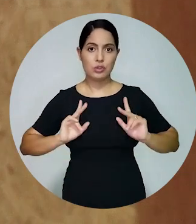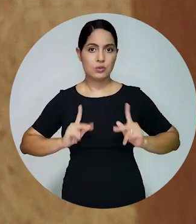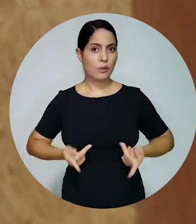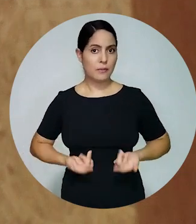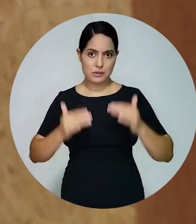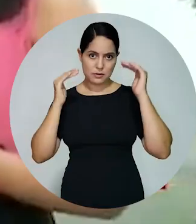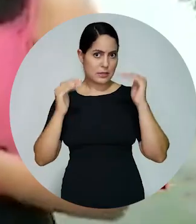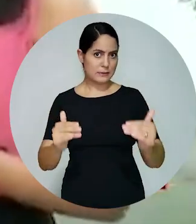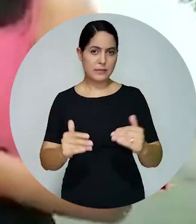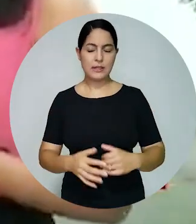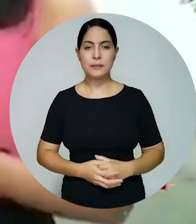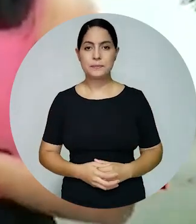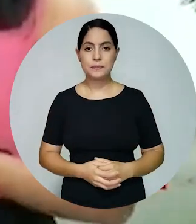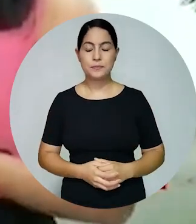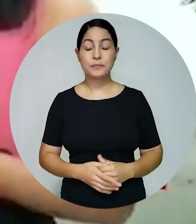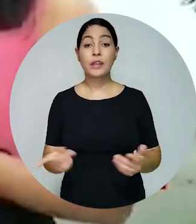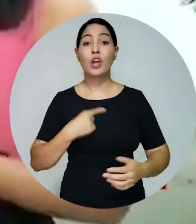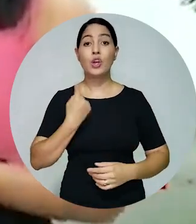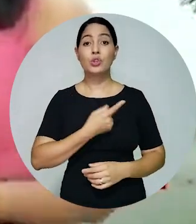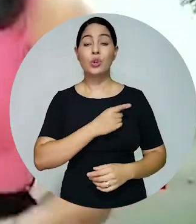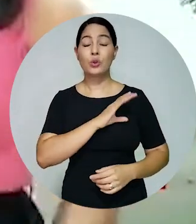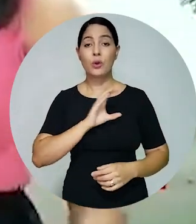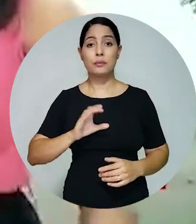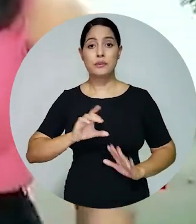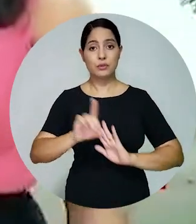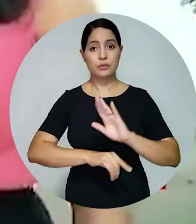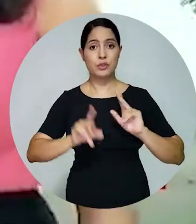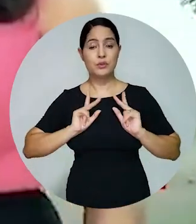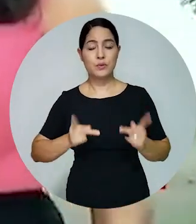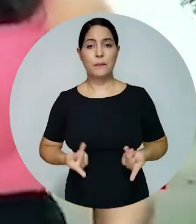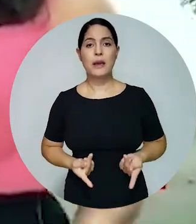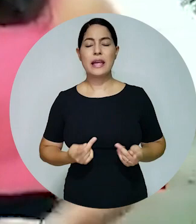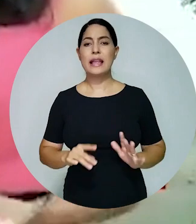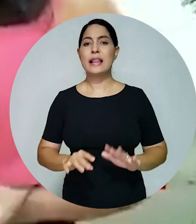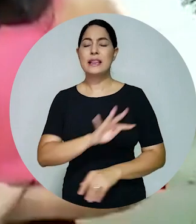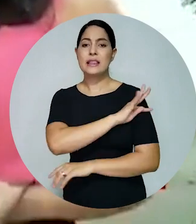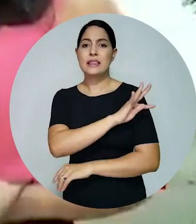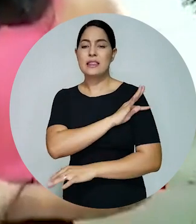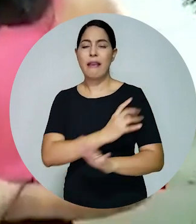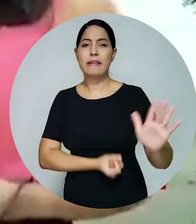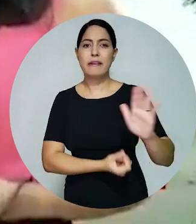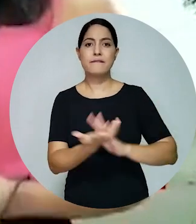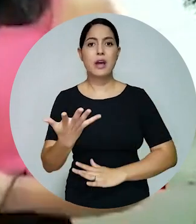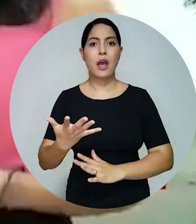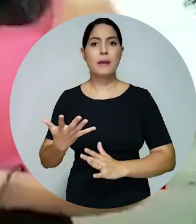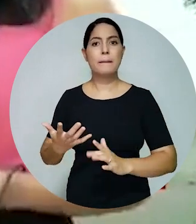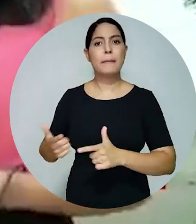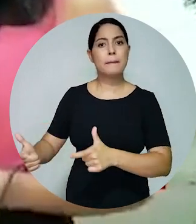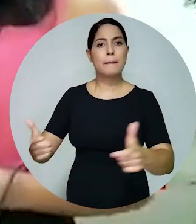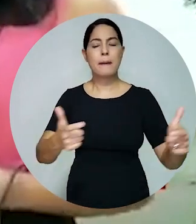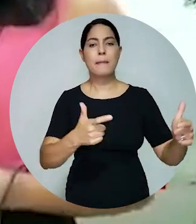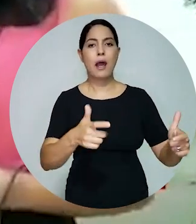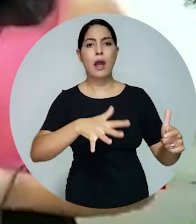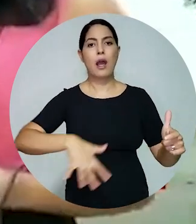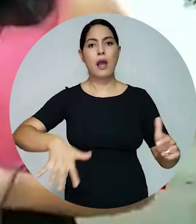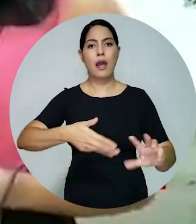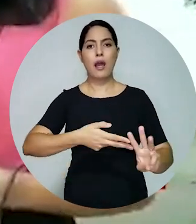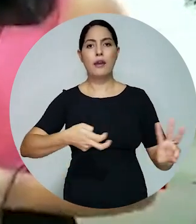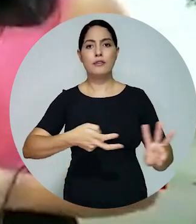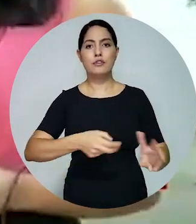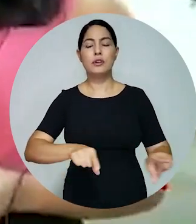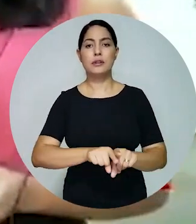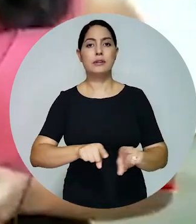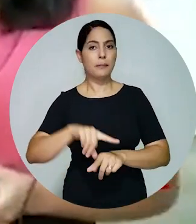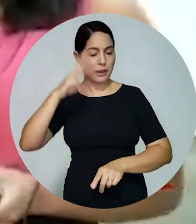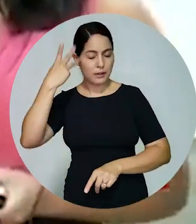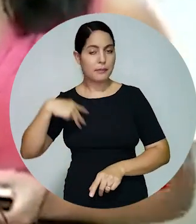direitos humanos. A Comissão de Direitos Humanos da OAB realizou visitas técnicas em territórios indígenas maranhenses, tanto no ano